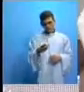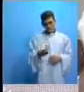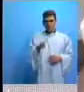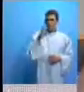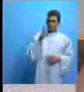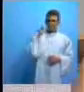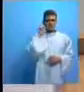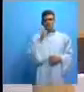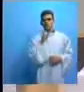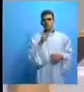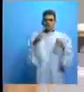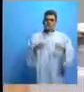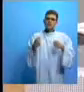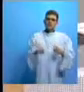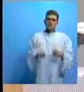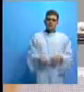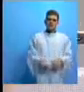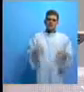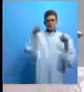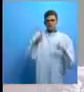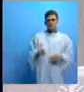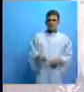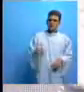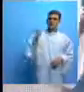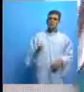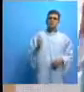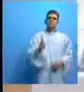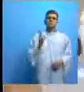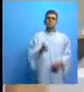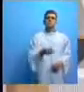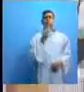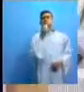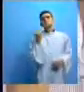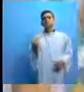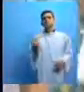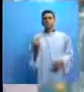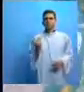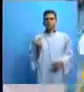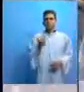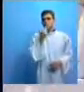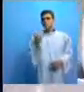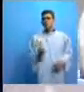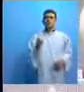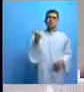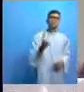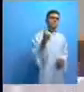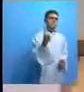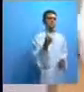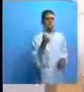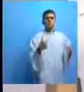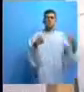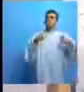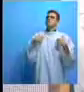Se o meu esposo, a minha esposa, não me acompanha, azar, eu quero ser feliz, eu preciso ser feliz,